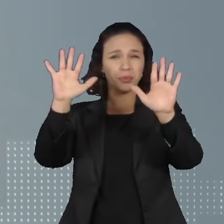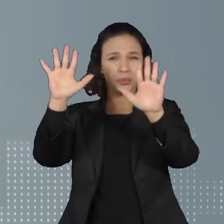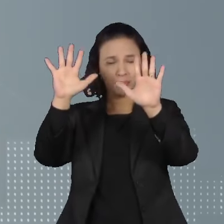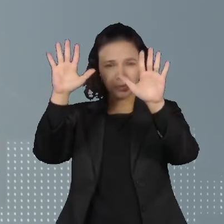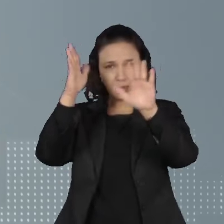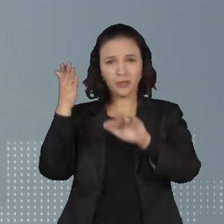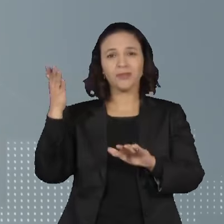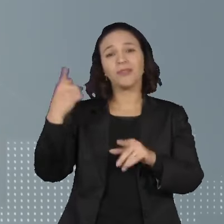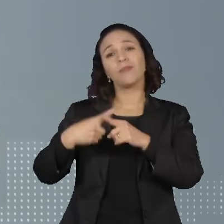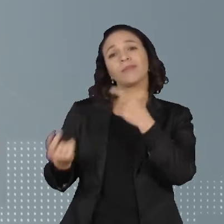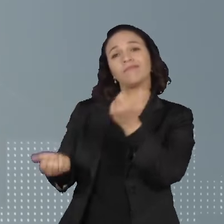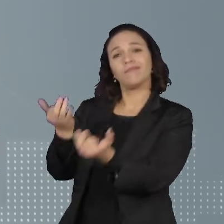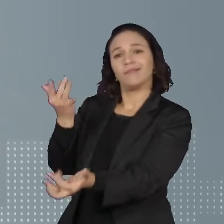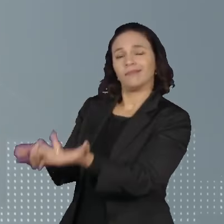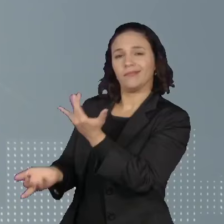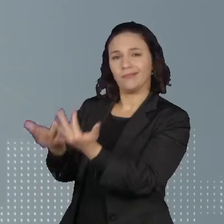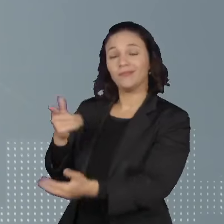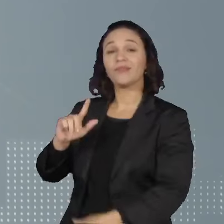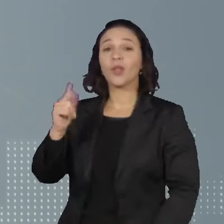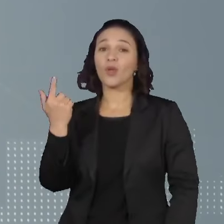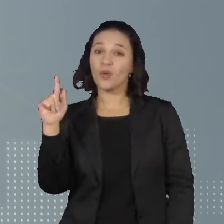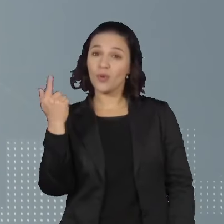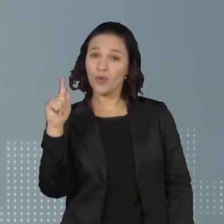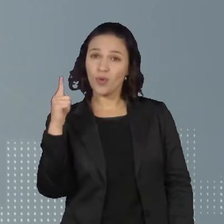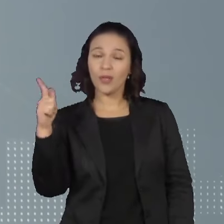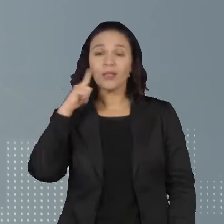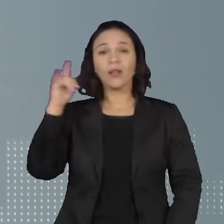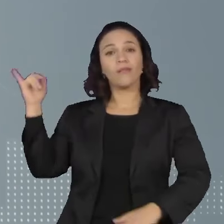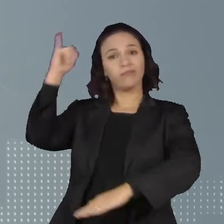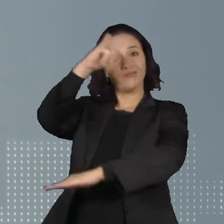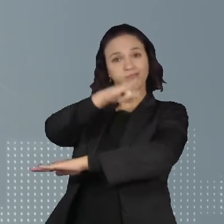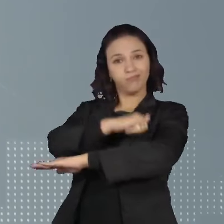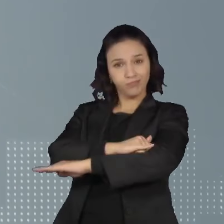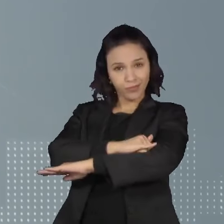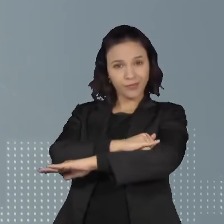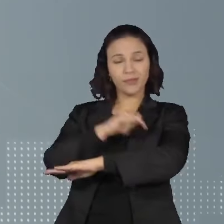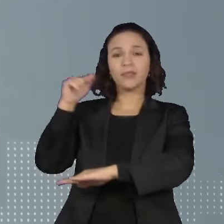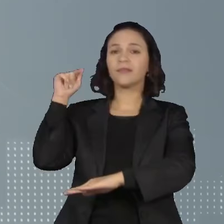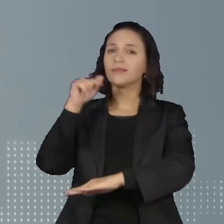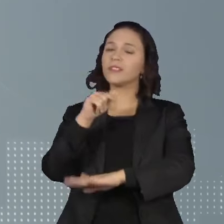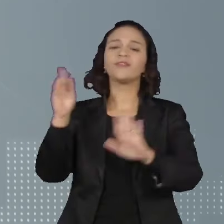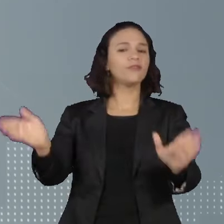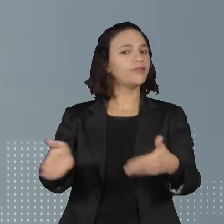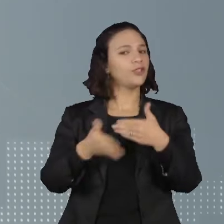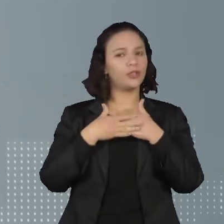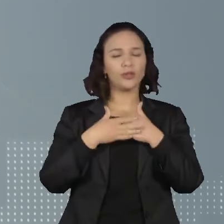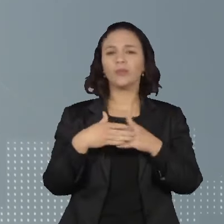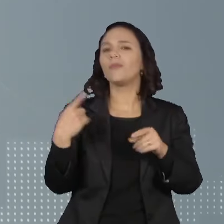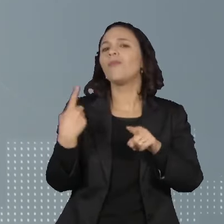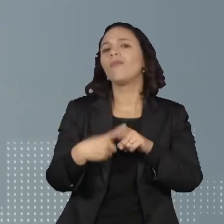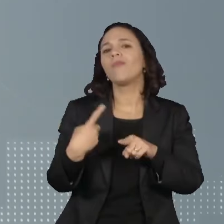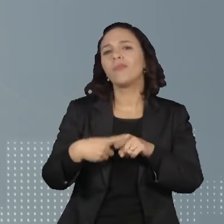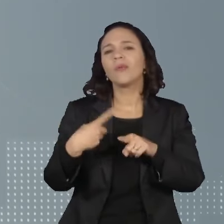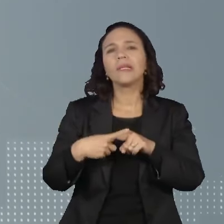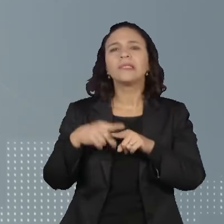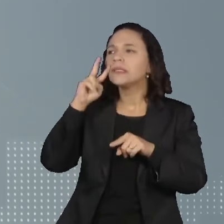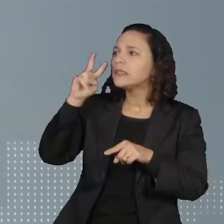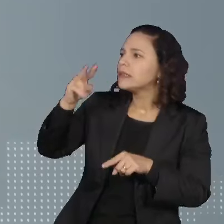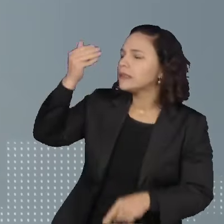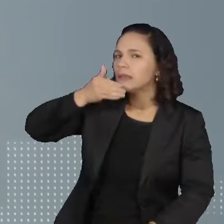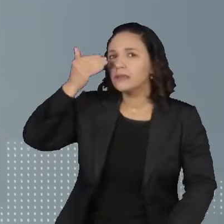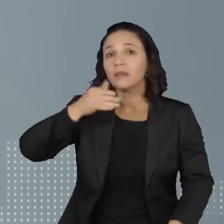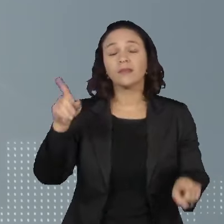que vieram das queimadas em Goiânia o Aeroporto Internacional Santa Genoveva foi fechado por conta da falta de visibilidade